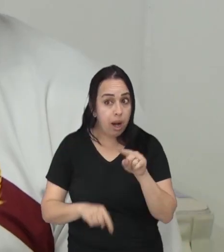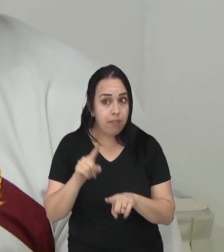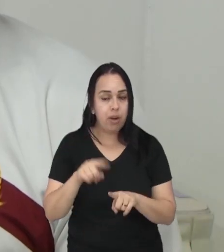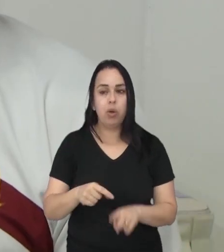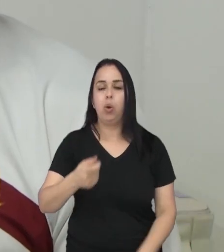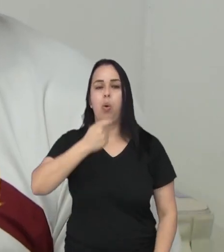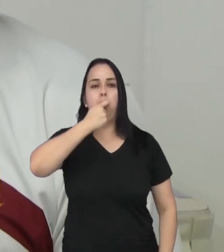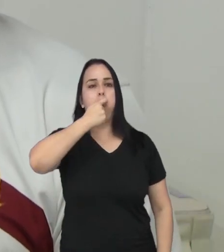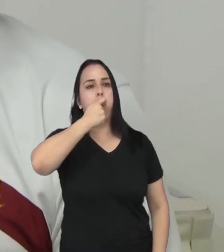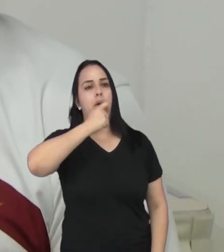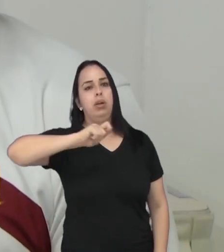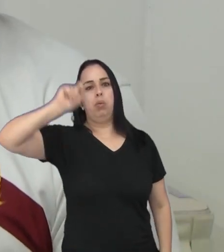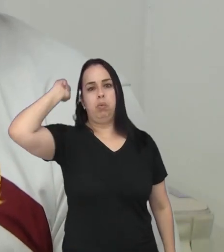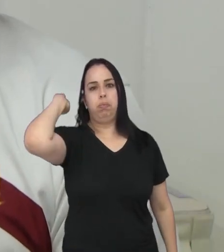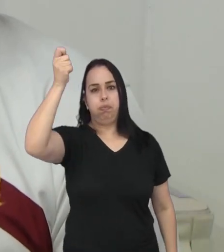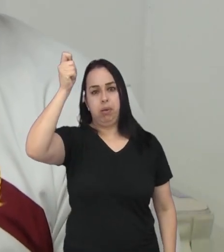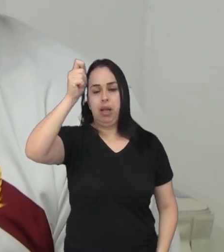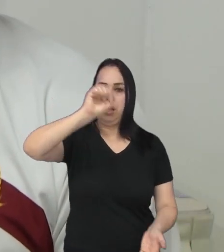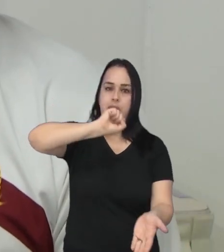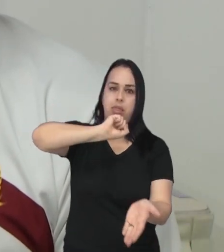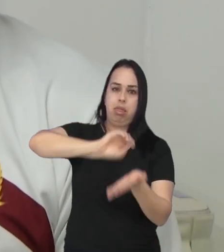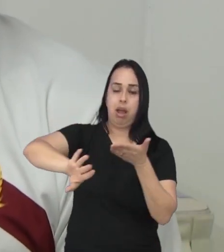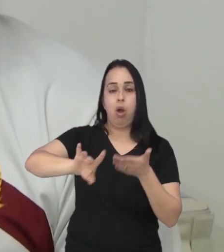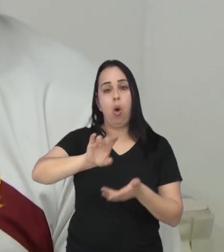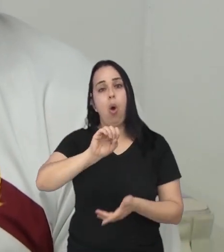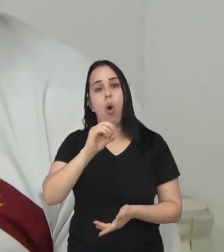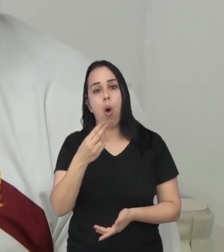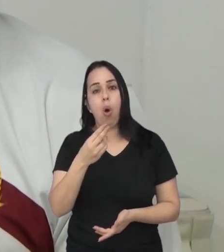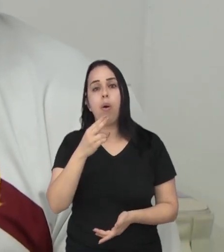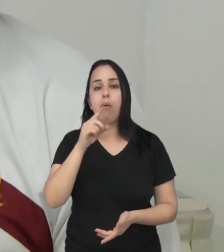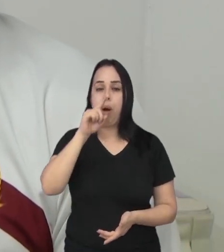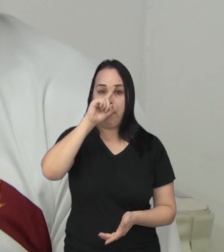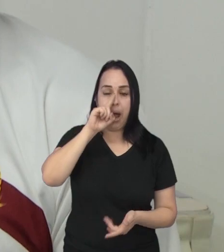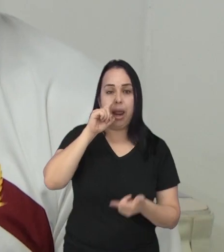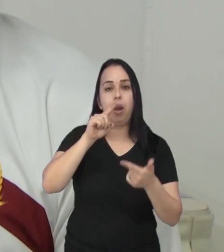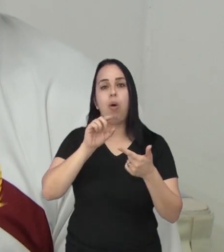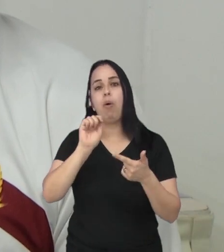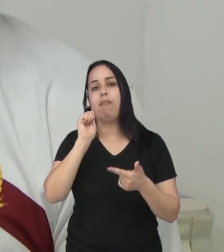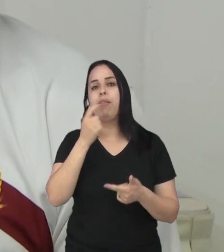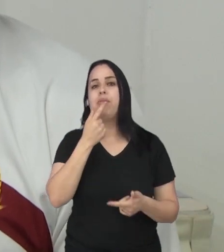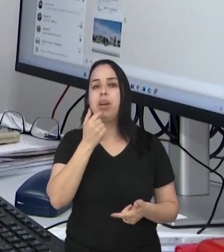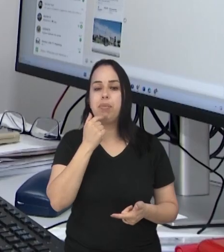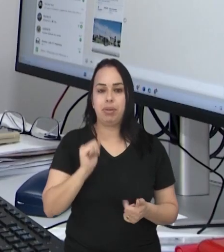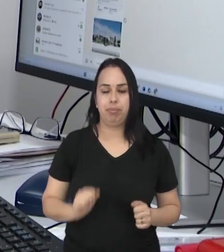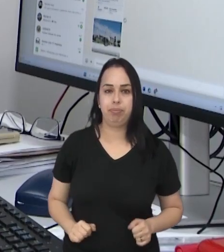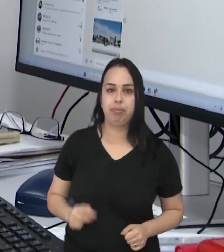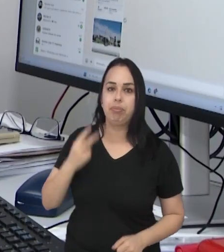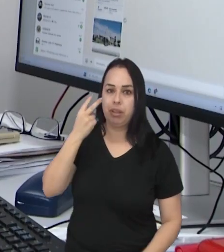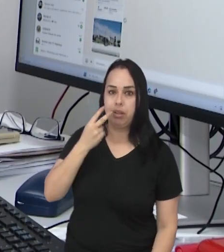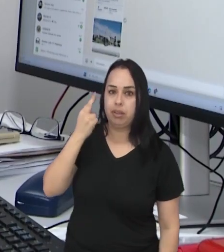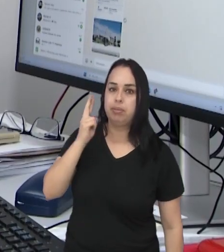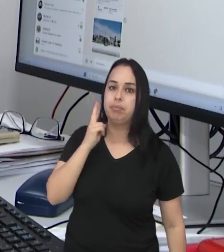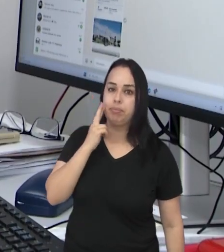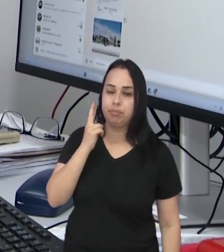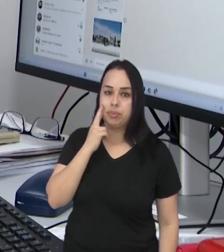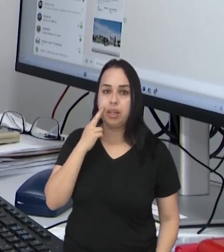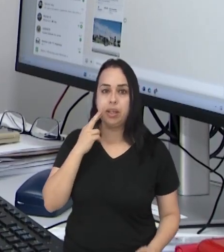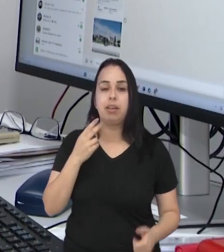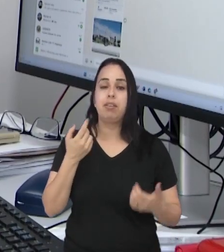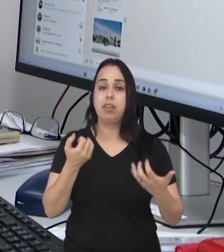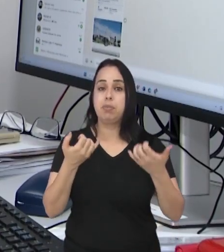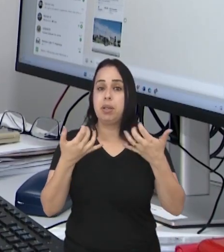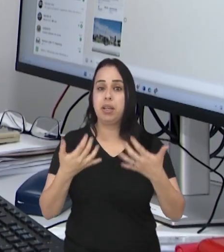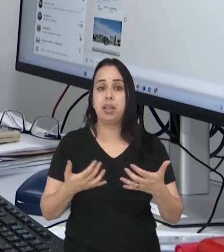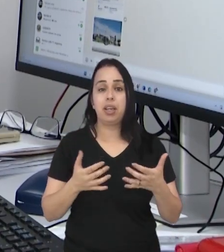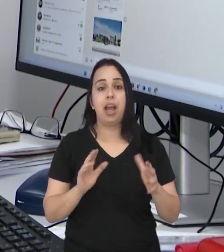palavrão, o árbitro já pode aplicar a regra, que é o amarelo e logo seguido o vermelho, né? Para o vereador Renato Santiago, espalhar